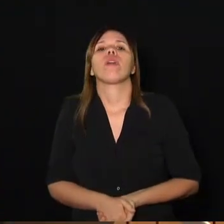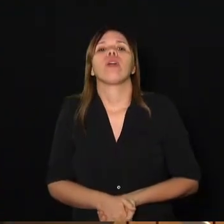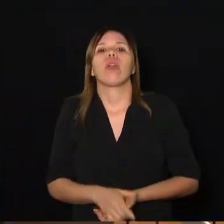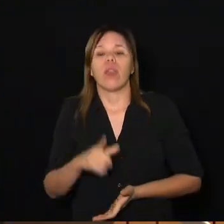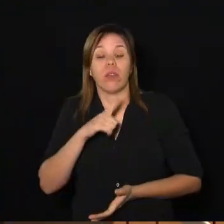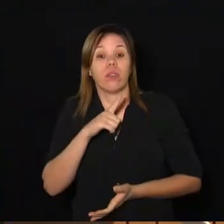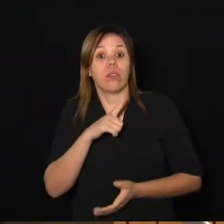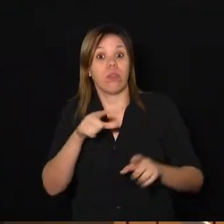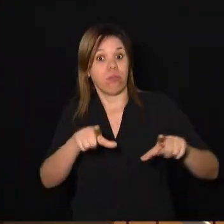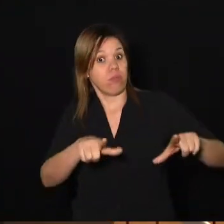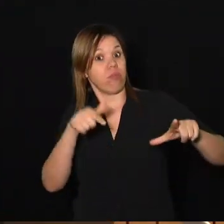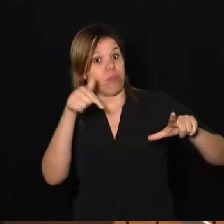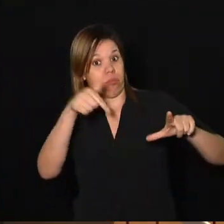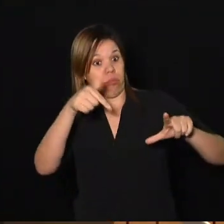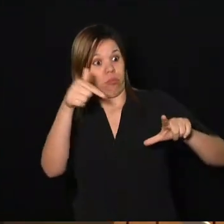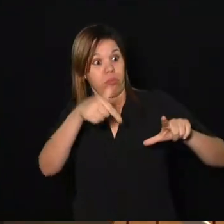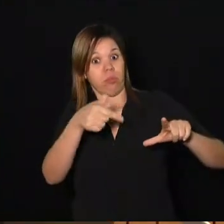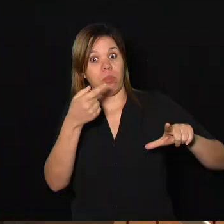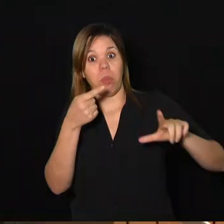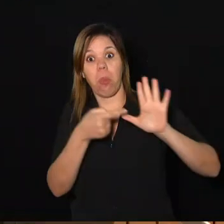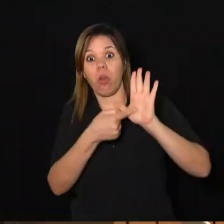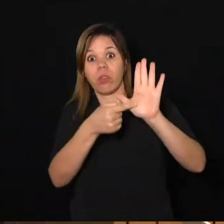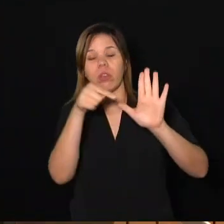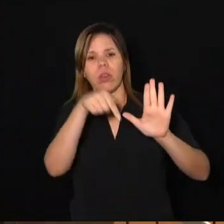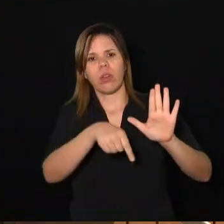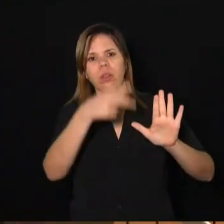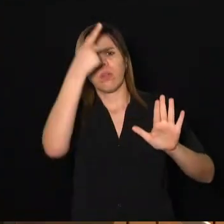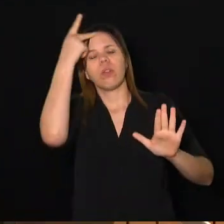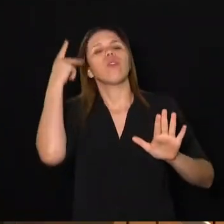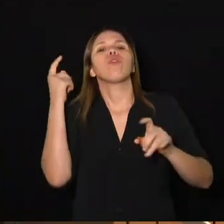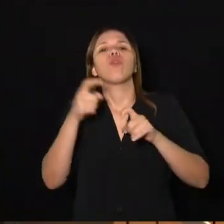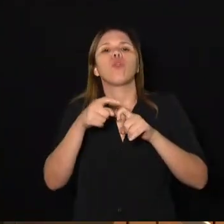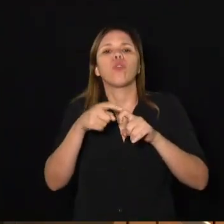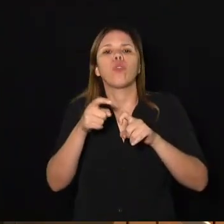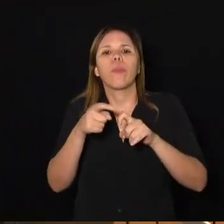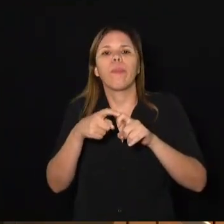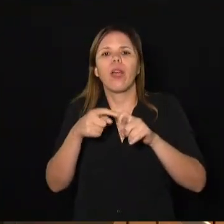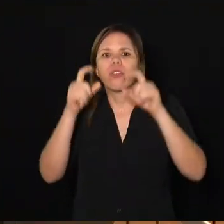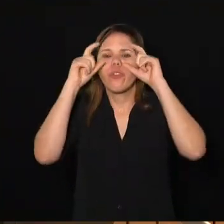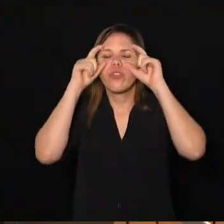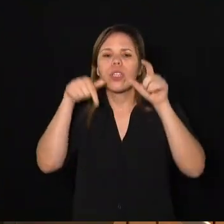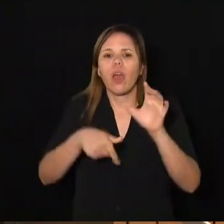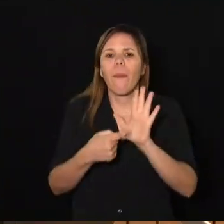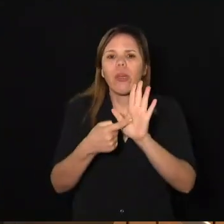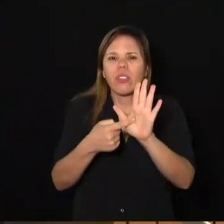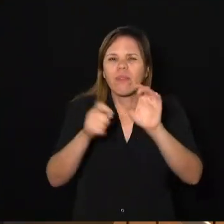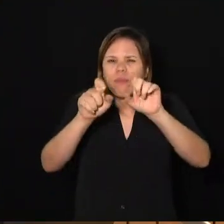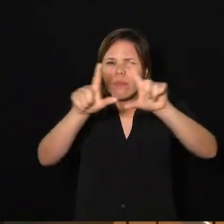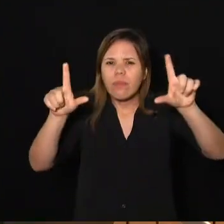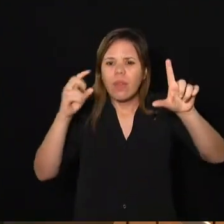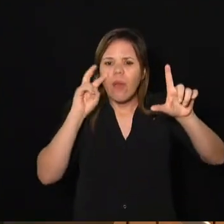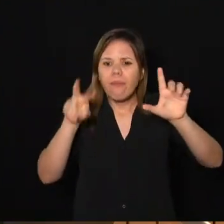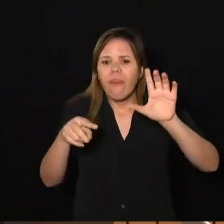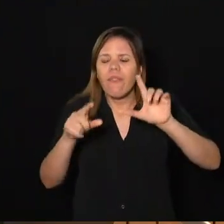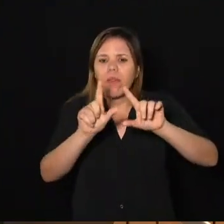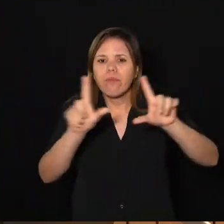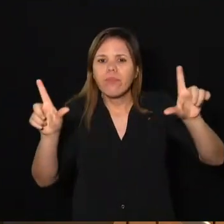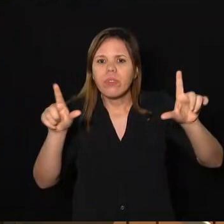encarte um folheto feito por um oftalmologista dizendo aqui não sei se consegue pegar